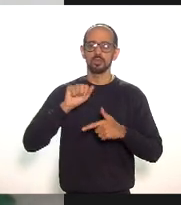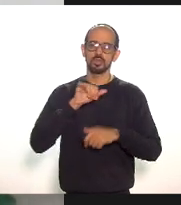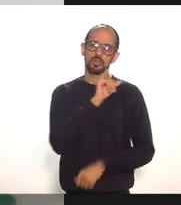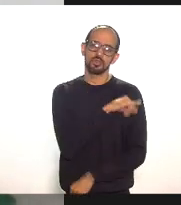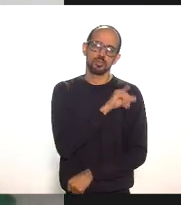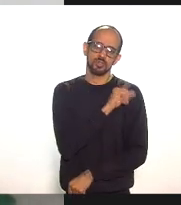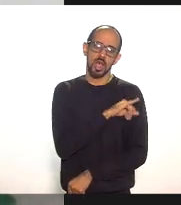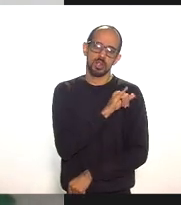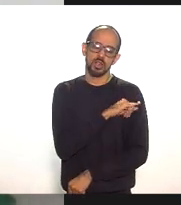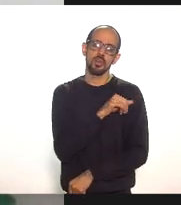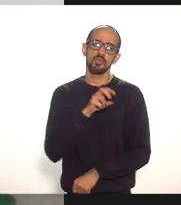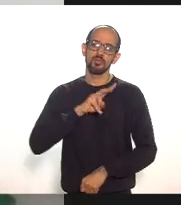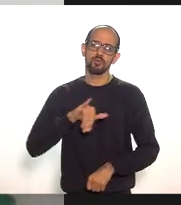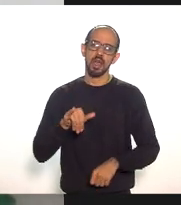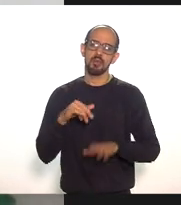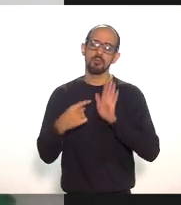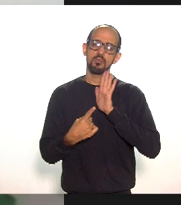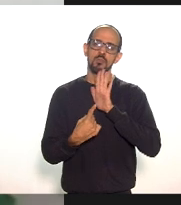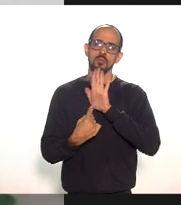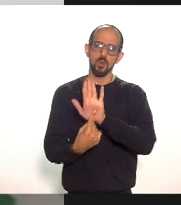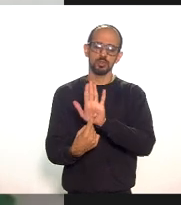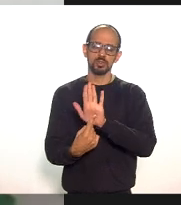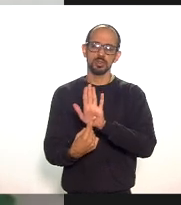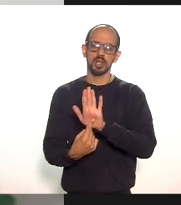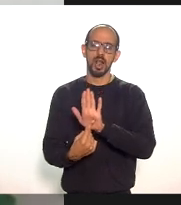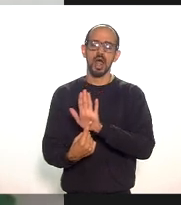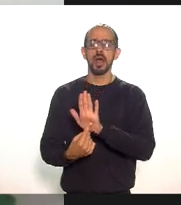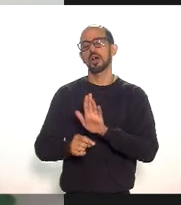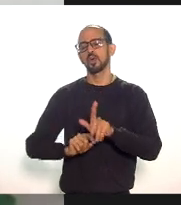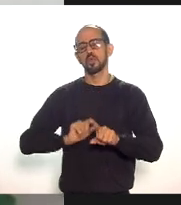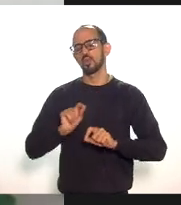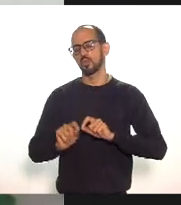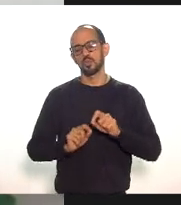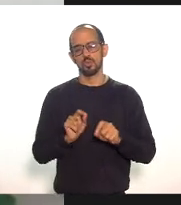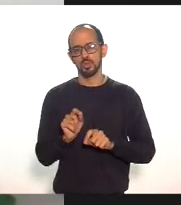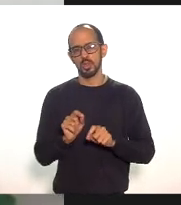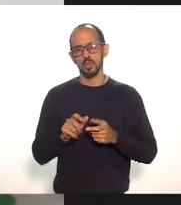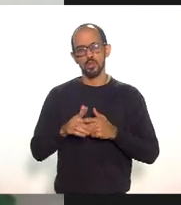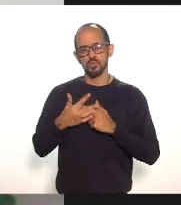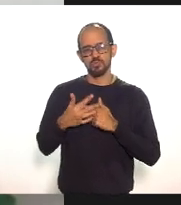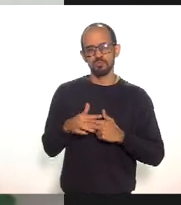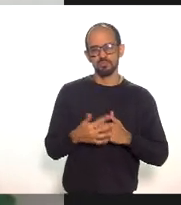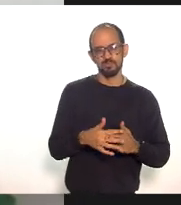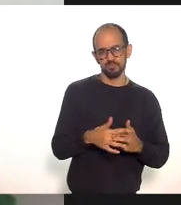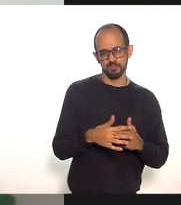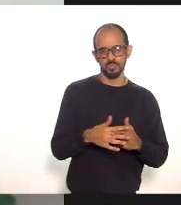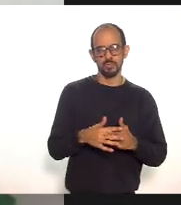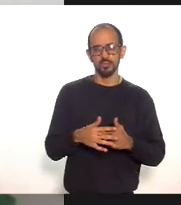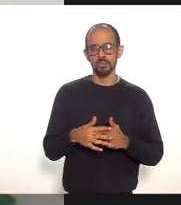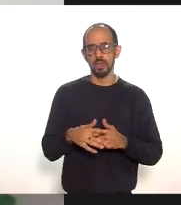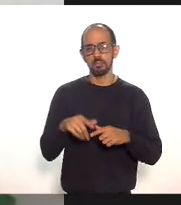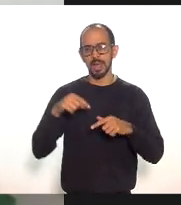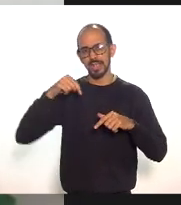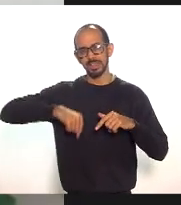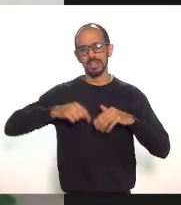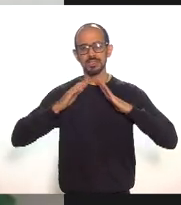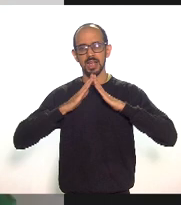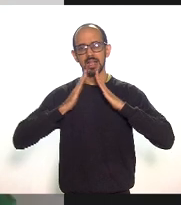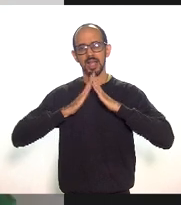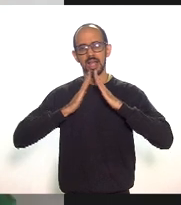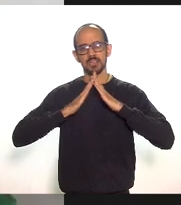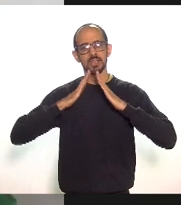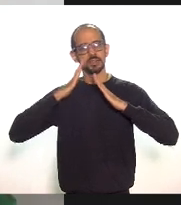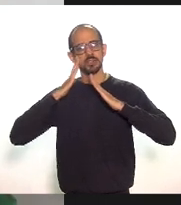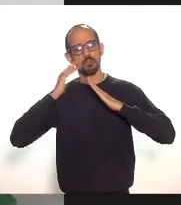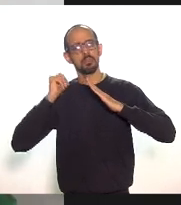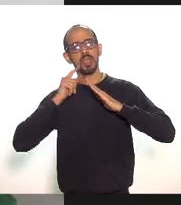Janeiro, vai consolidar um processo de ajuste, inclusive, para essa casa, senhor presidente, apresentar projetos